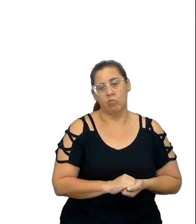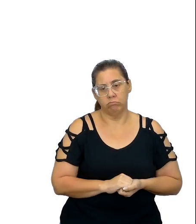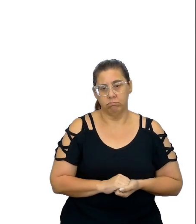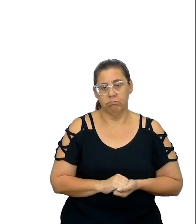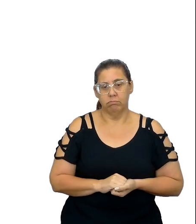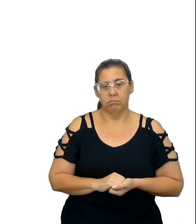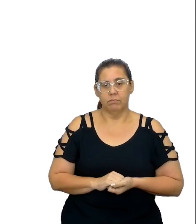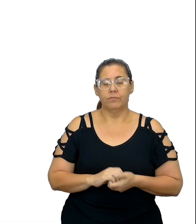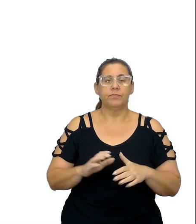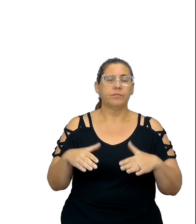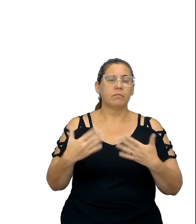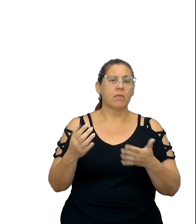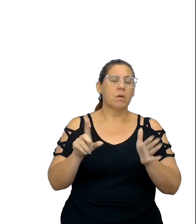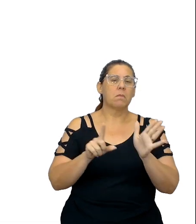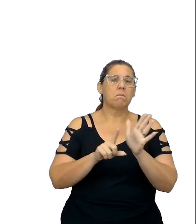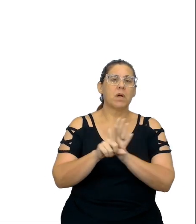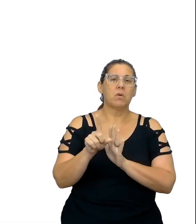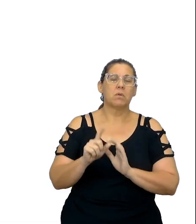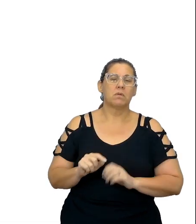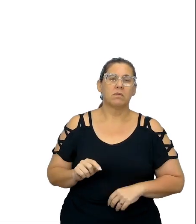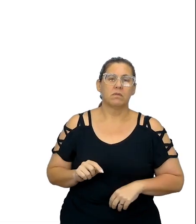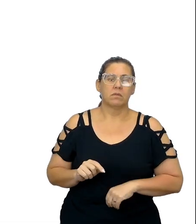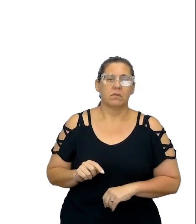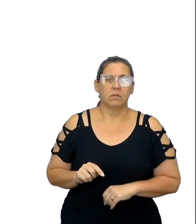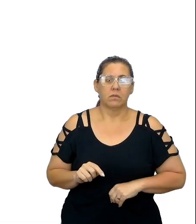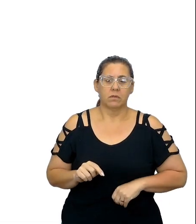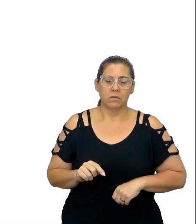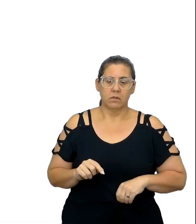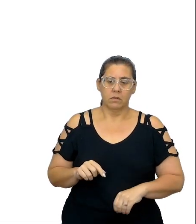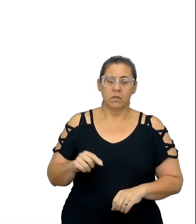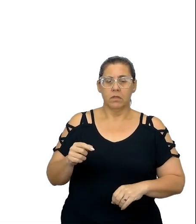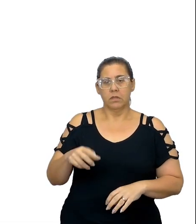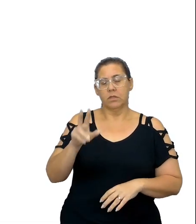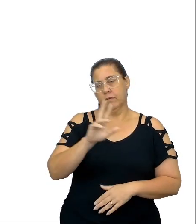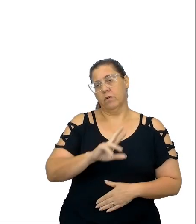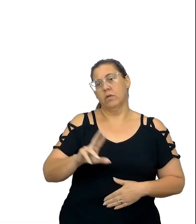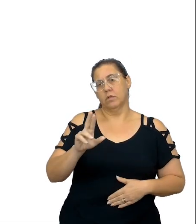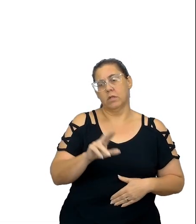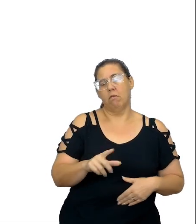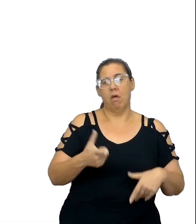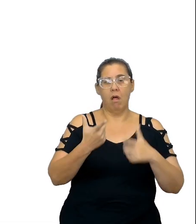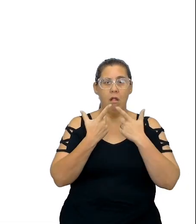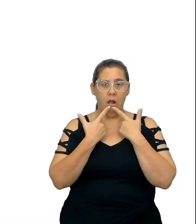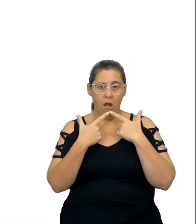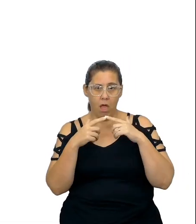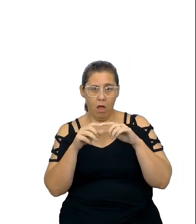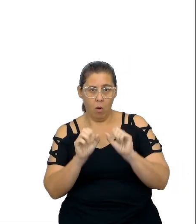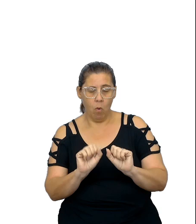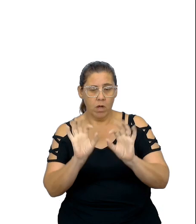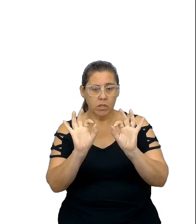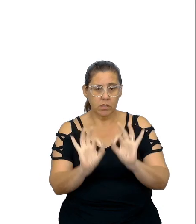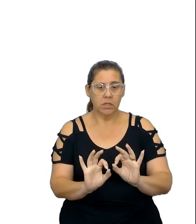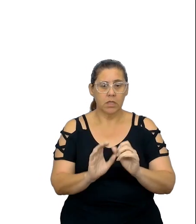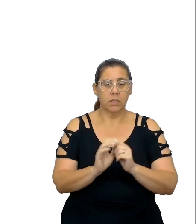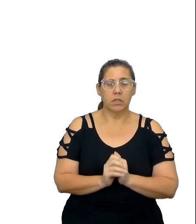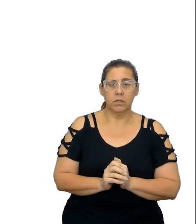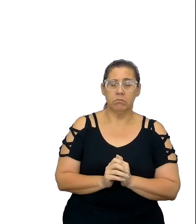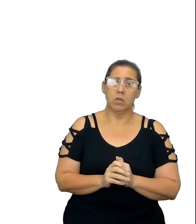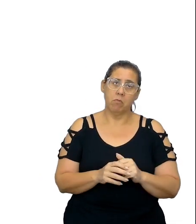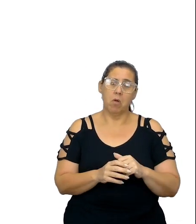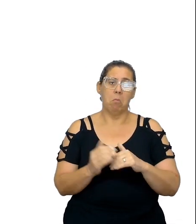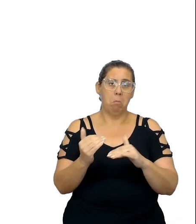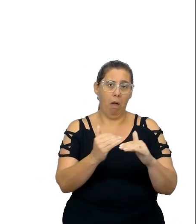Aí, então, vão se perguntar, né, se foi utilizada a linguagem, se deve ser utilizada a norma